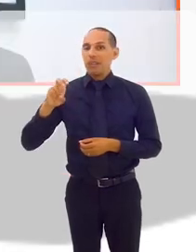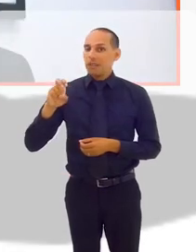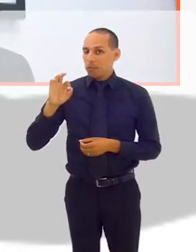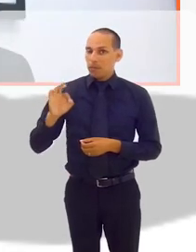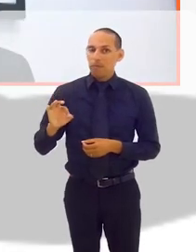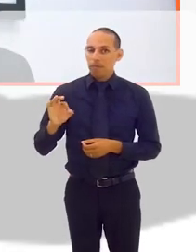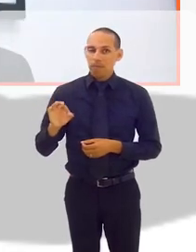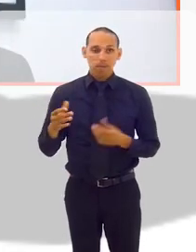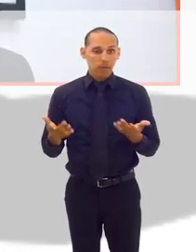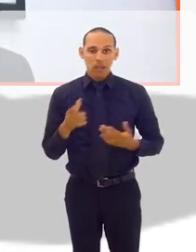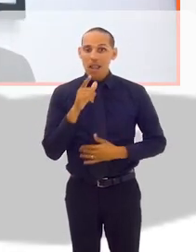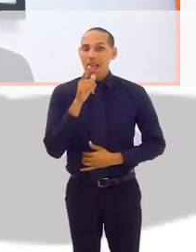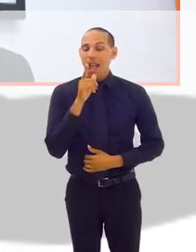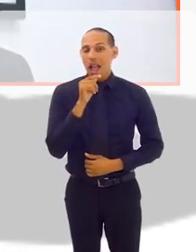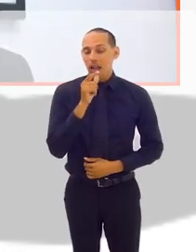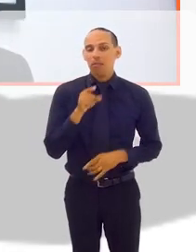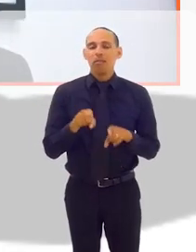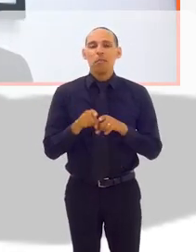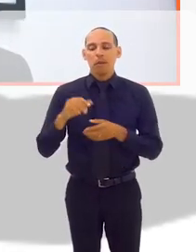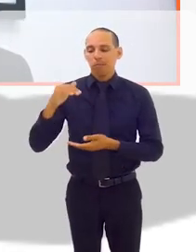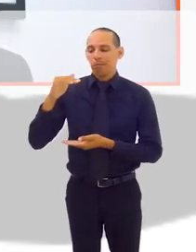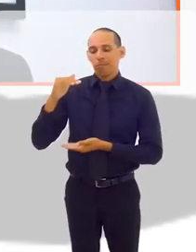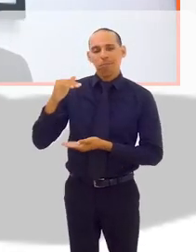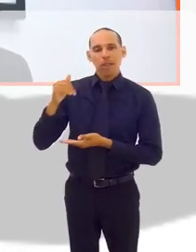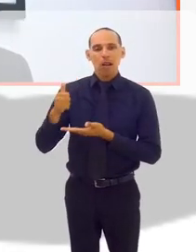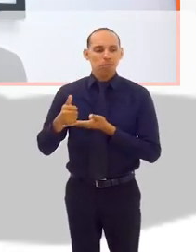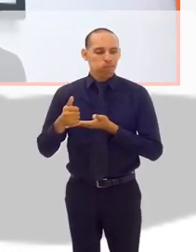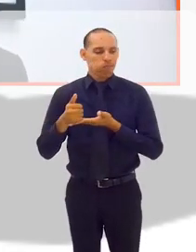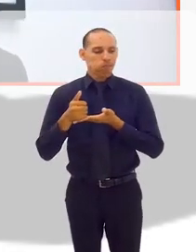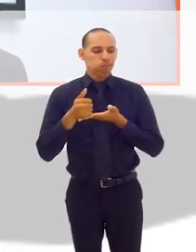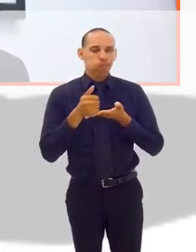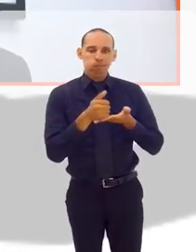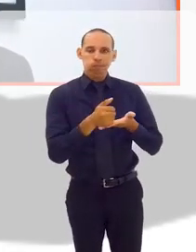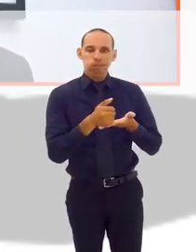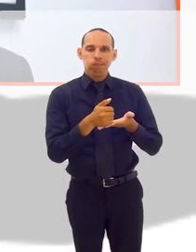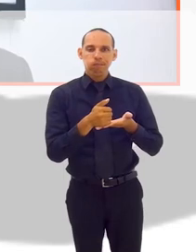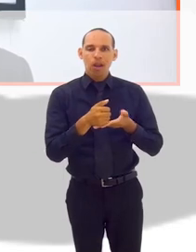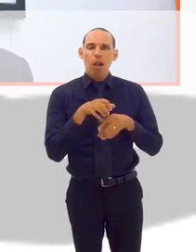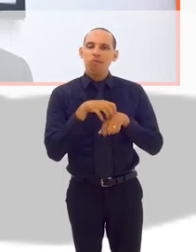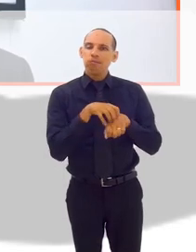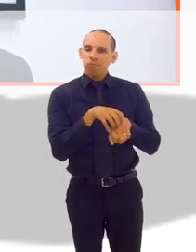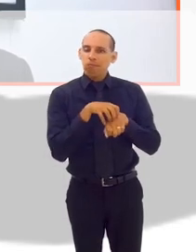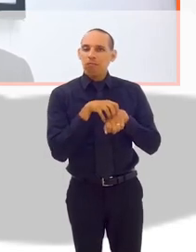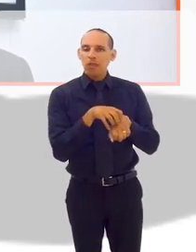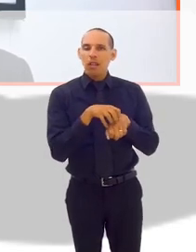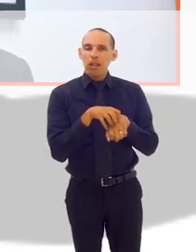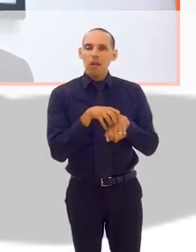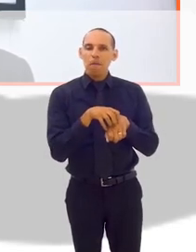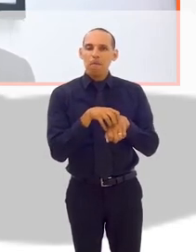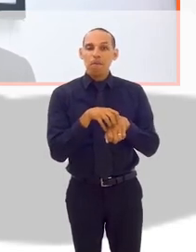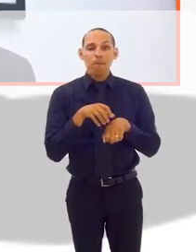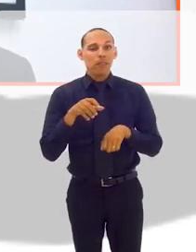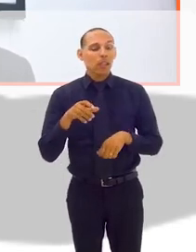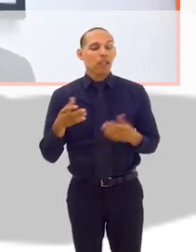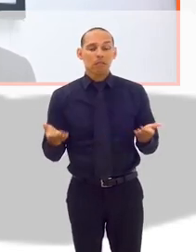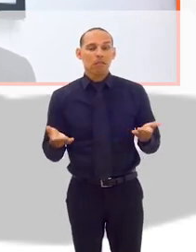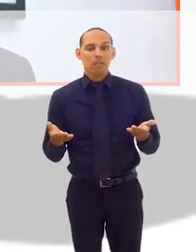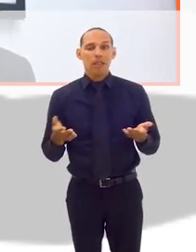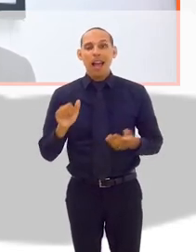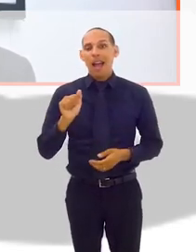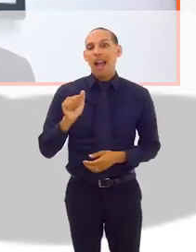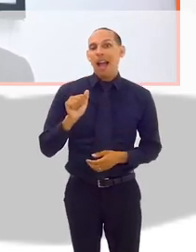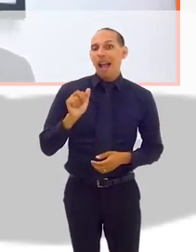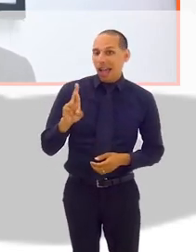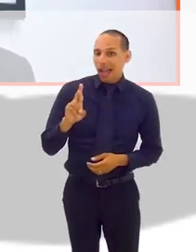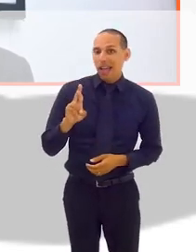e transportar as embalagens que você está transportando na maior parte do conteúdo do transporte ar, transportar